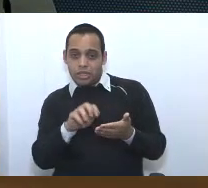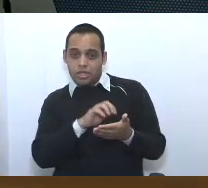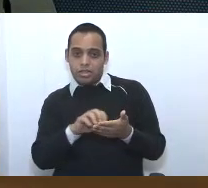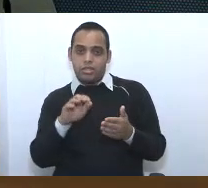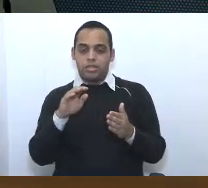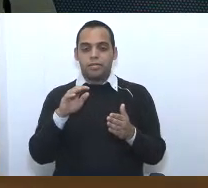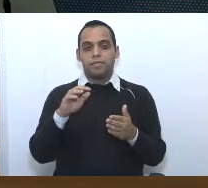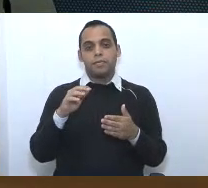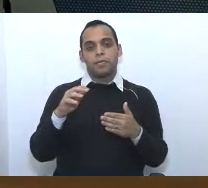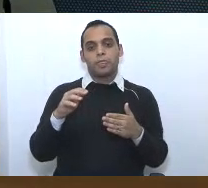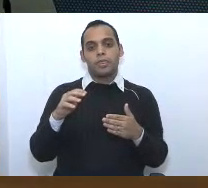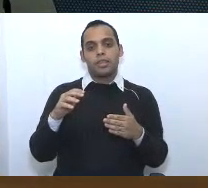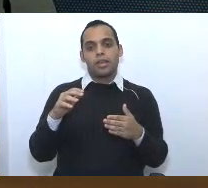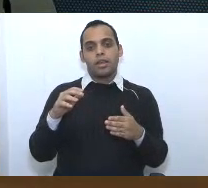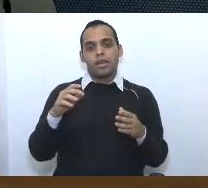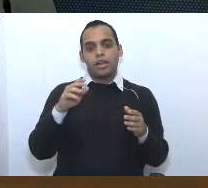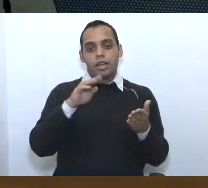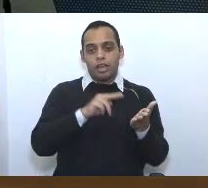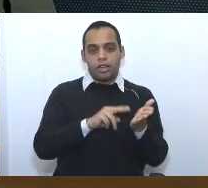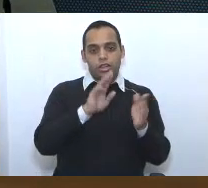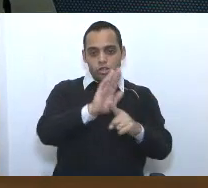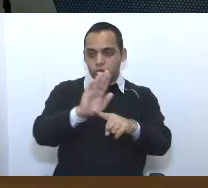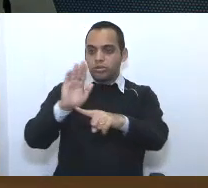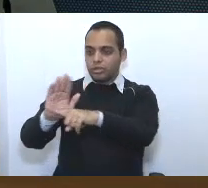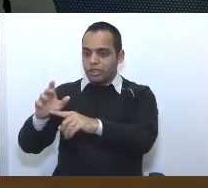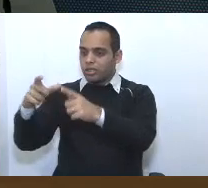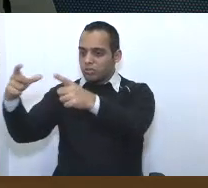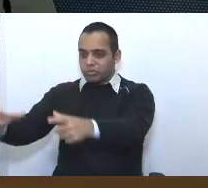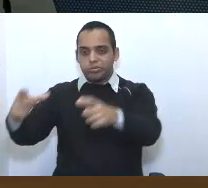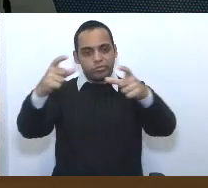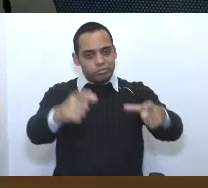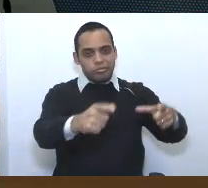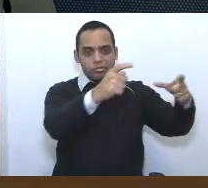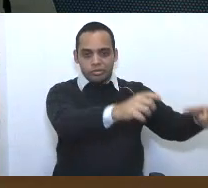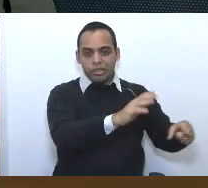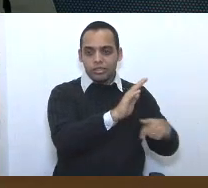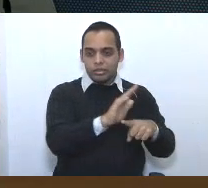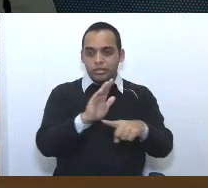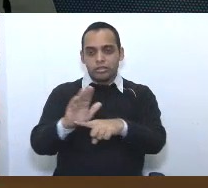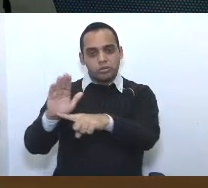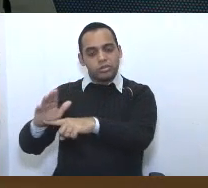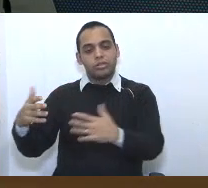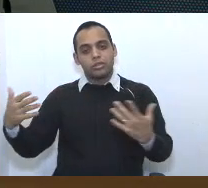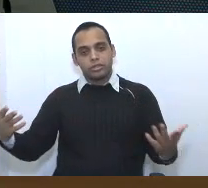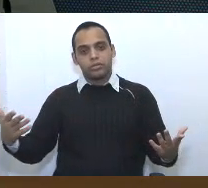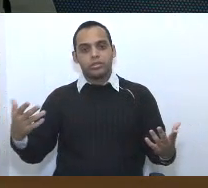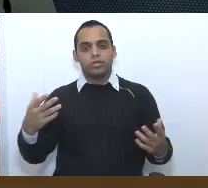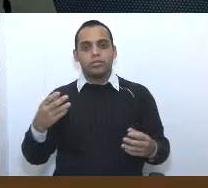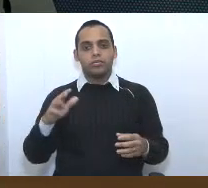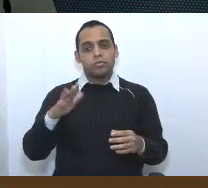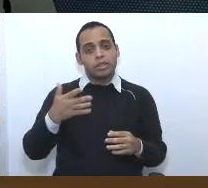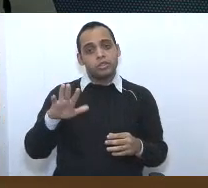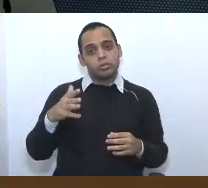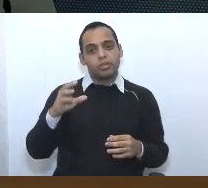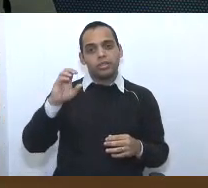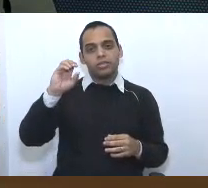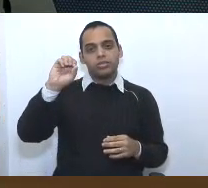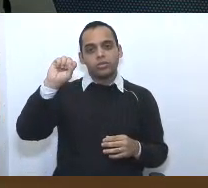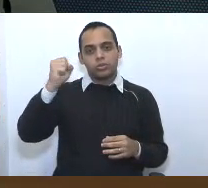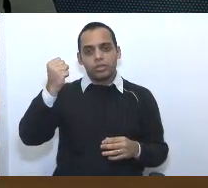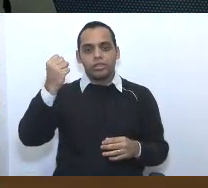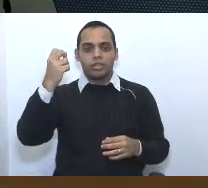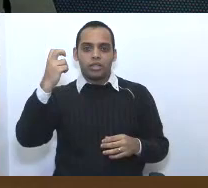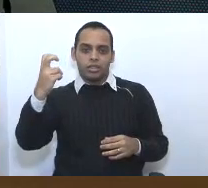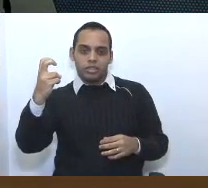meio, atendendo a todas as demais, nós estamos carentes mesmo disso. Nós estamos com aproximadamente 80,